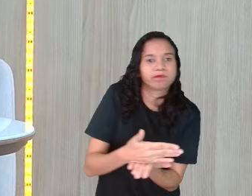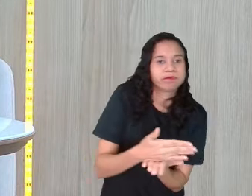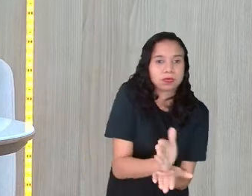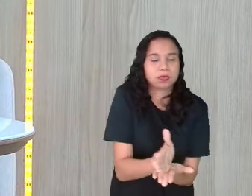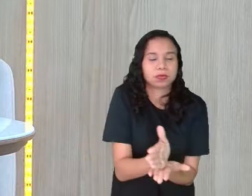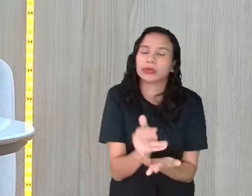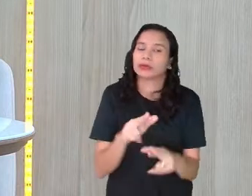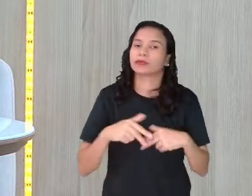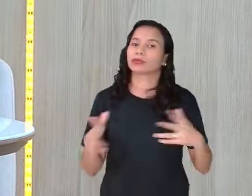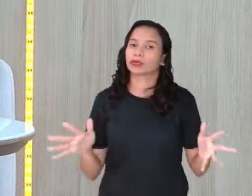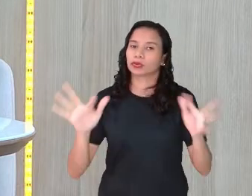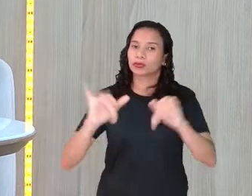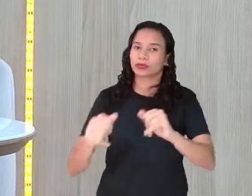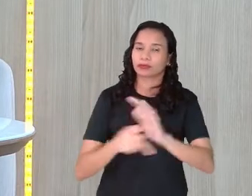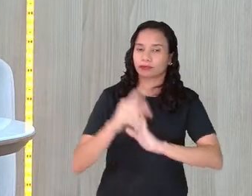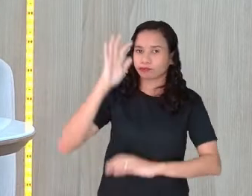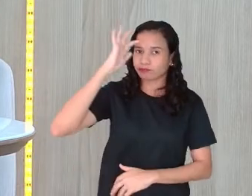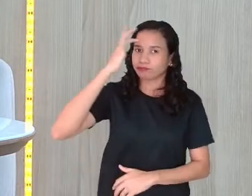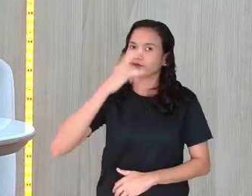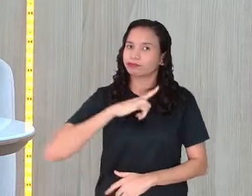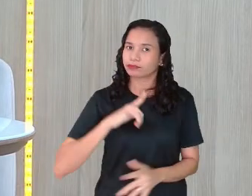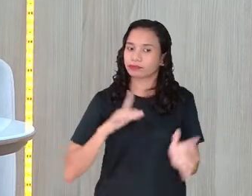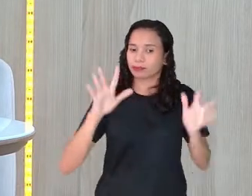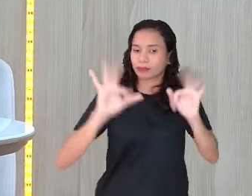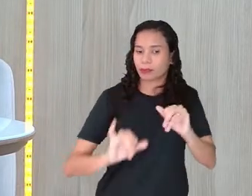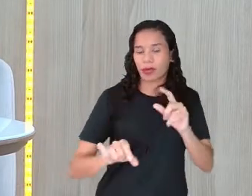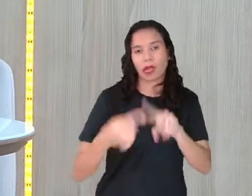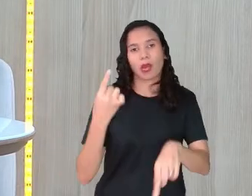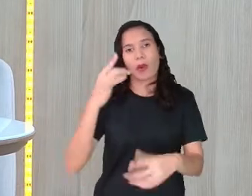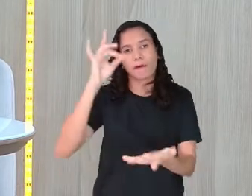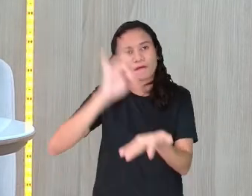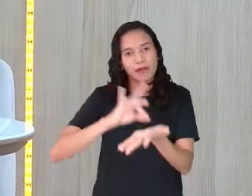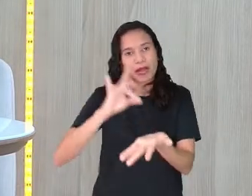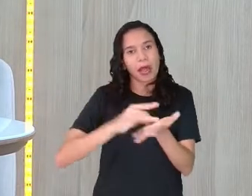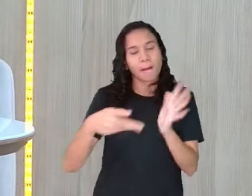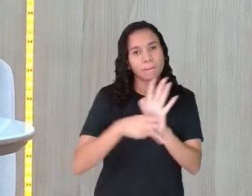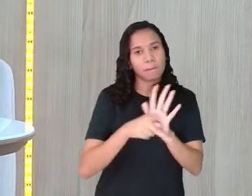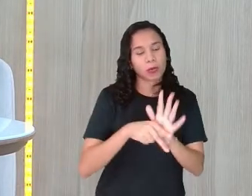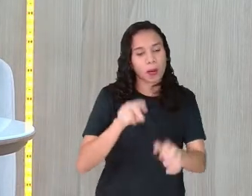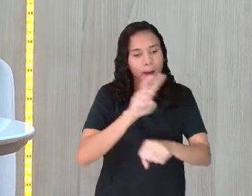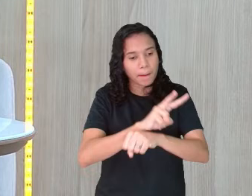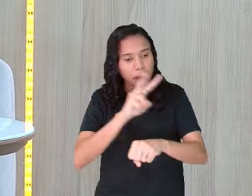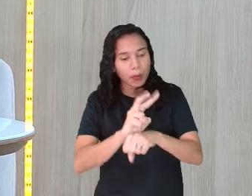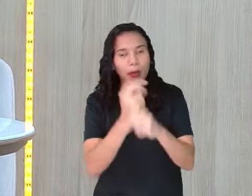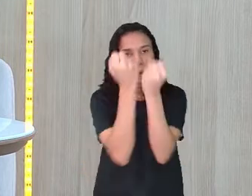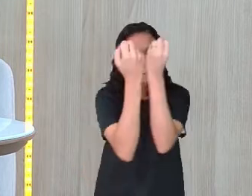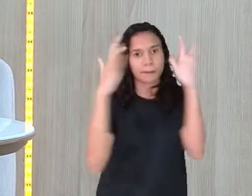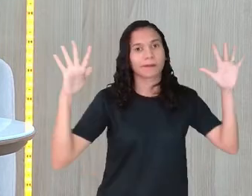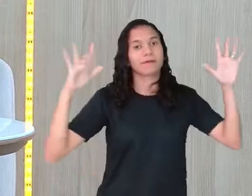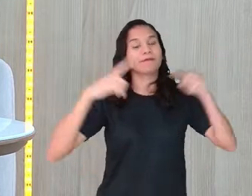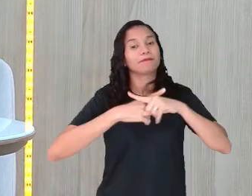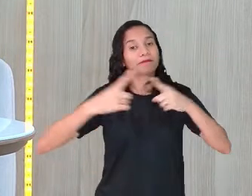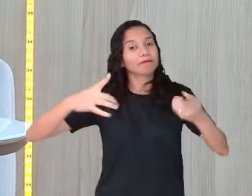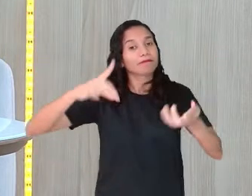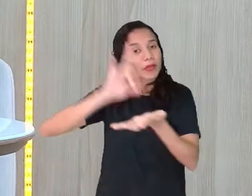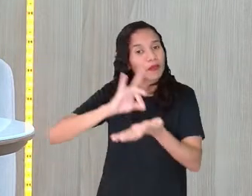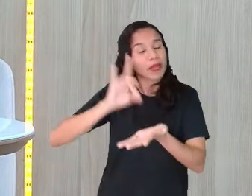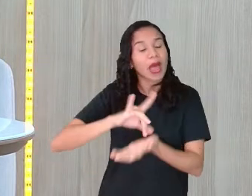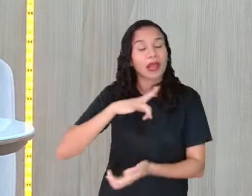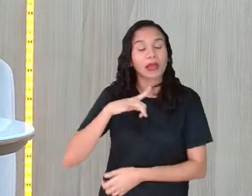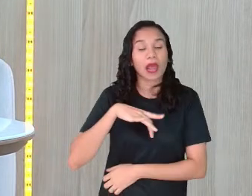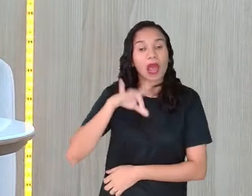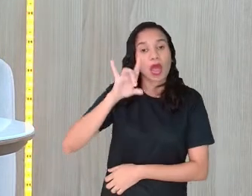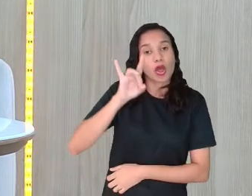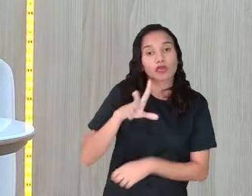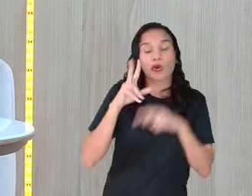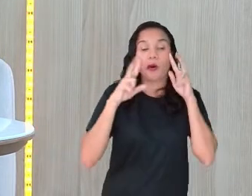no final das contas, né, o resultado final não sendo de fato essa preservação do meio ambiente, mas sim só